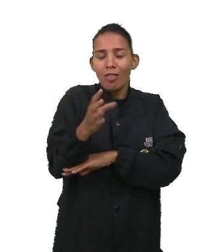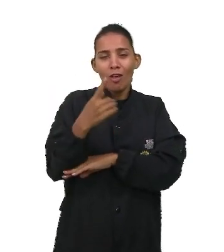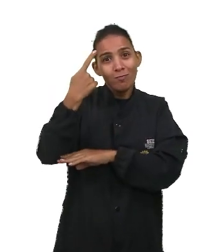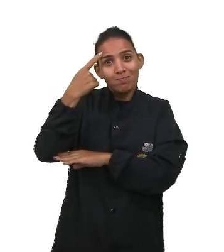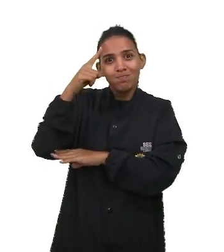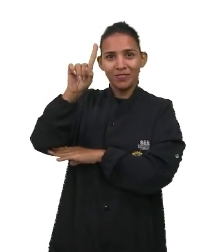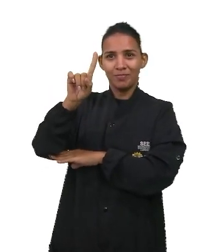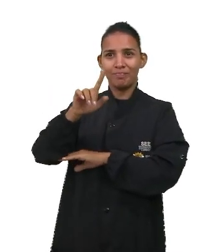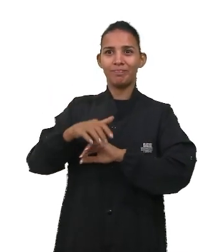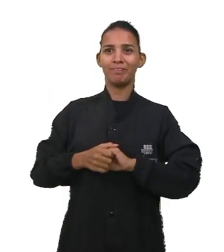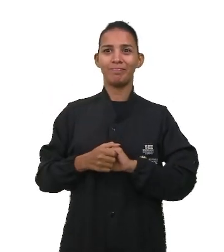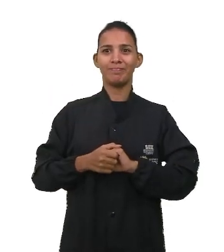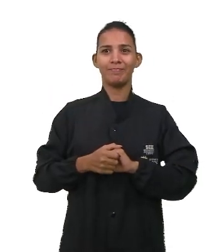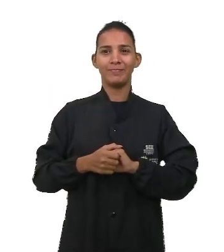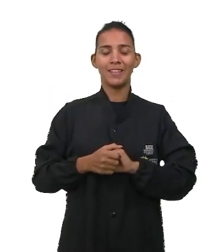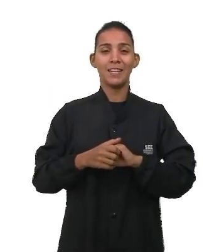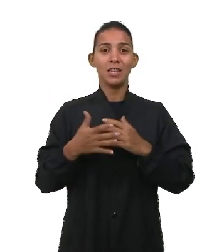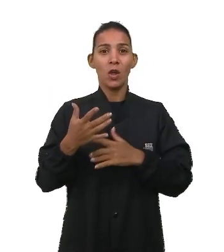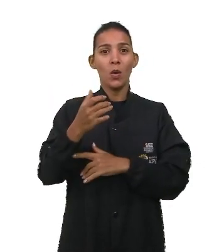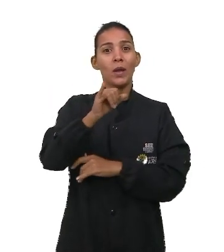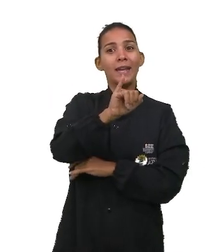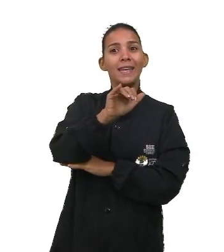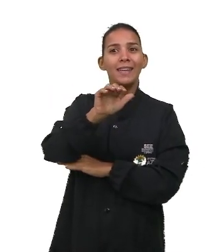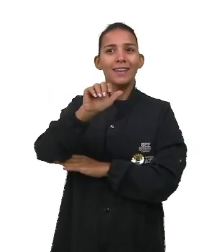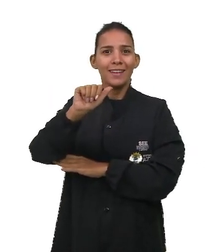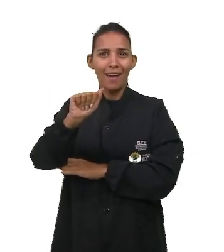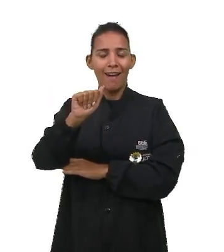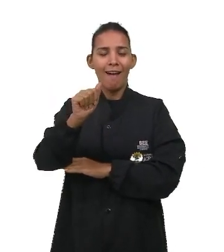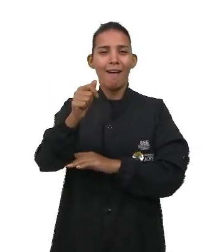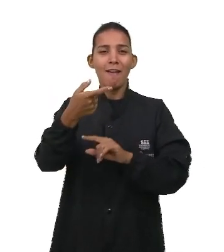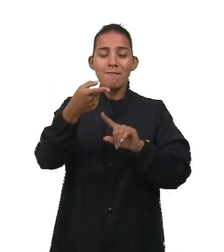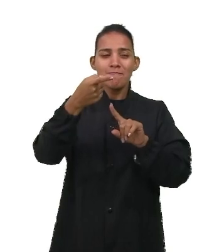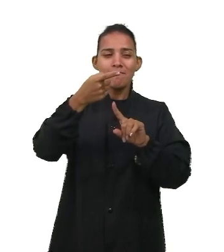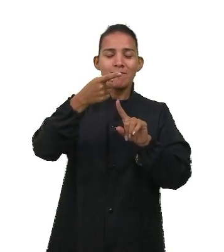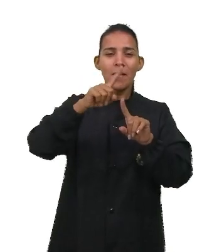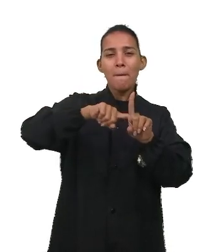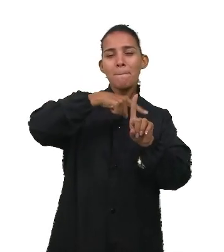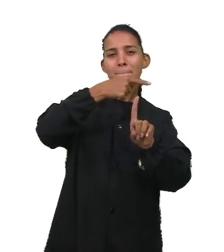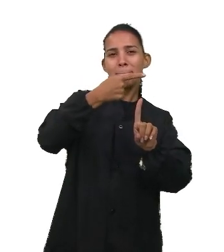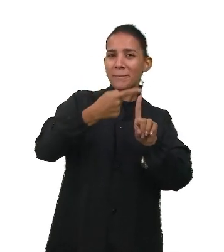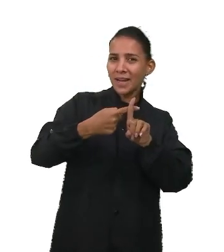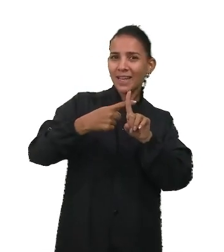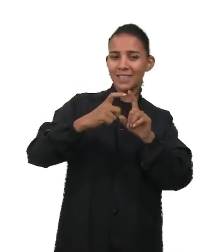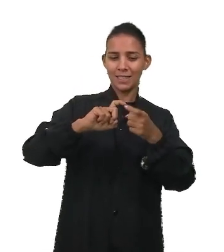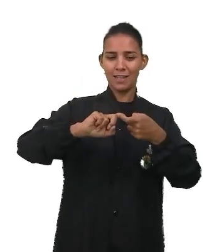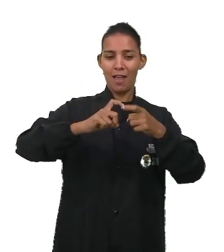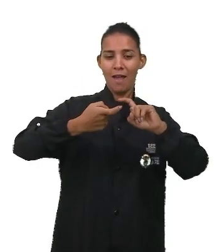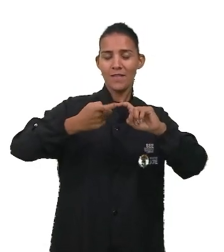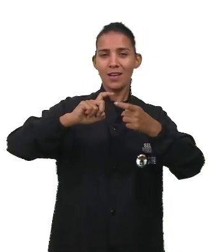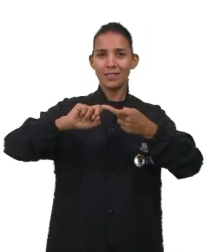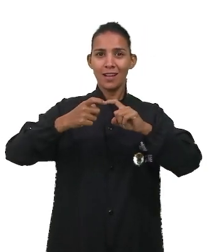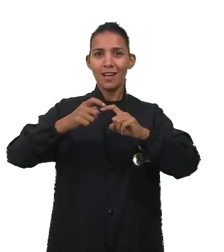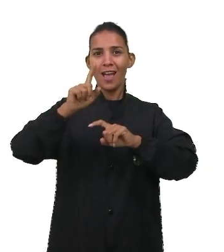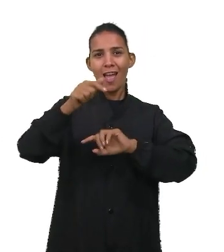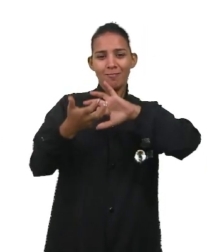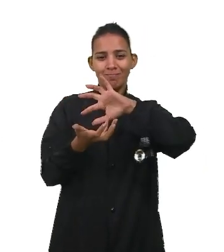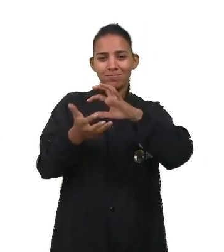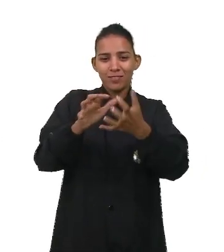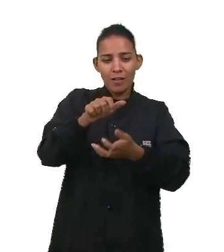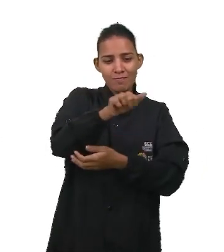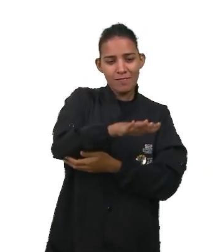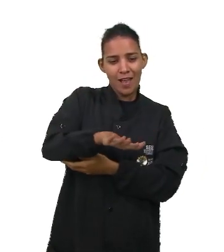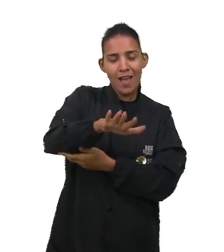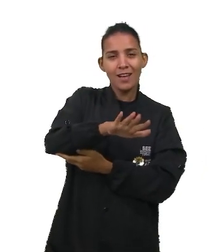artificial e automação. A inteligência artificial está transformando diversos setores,